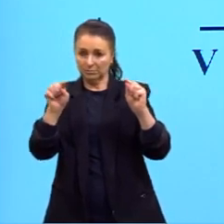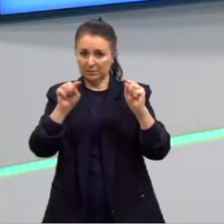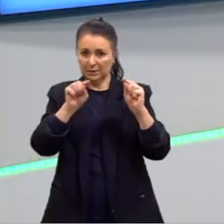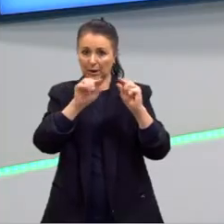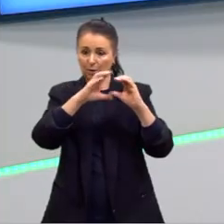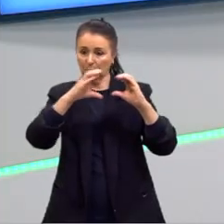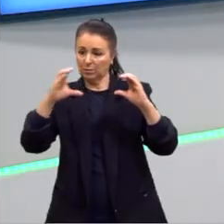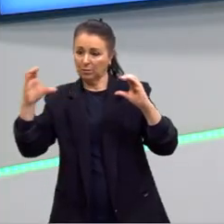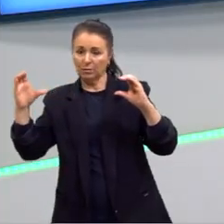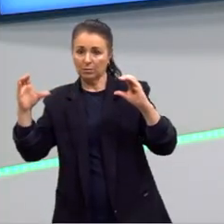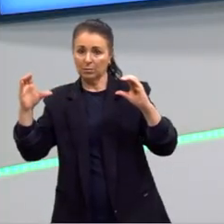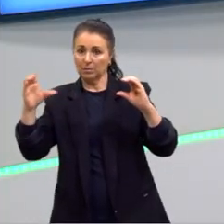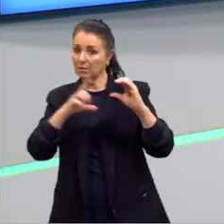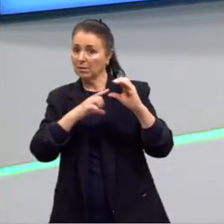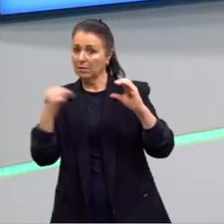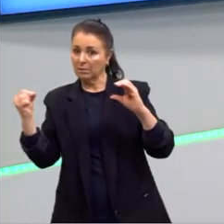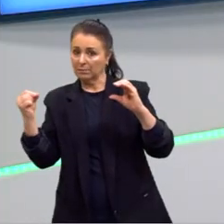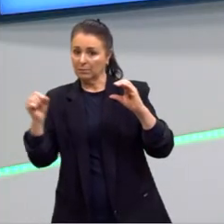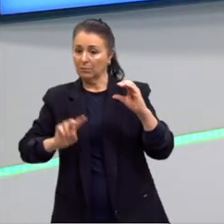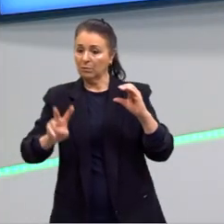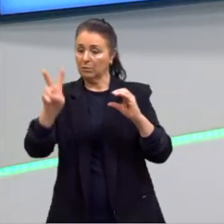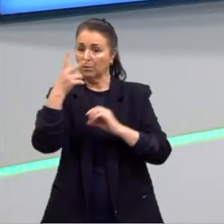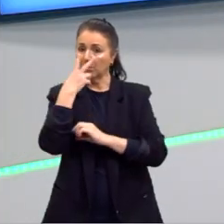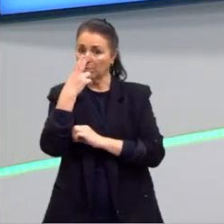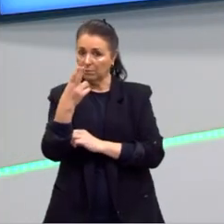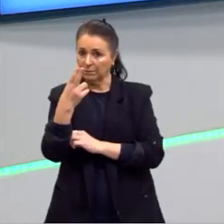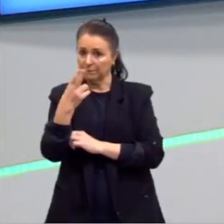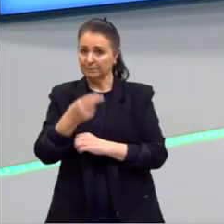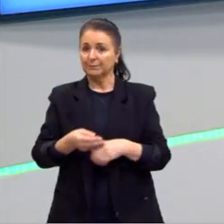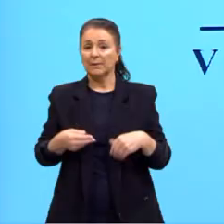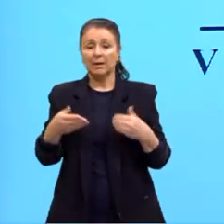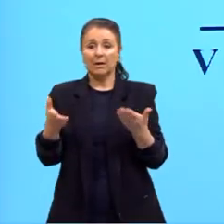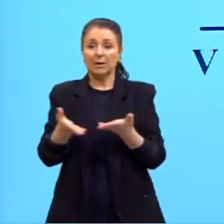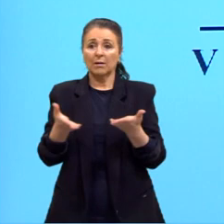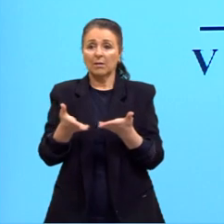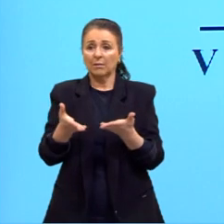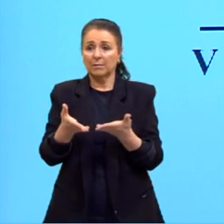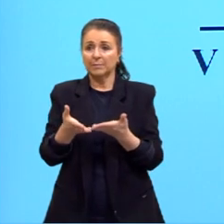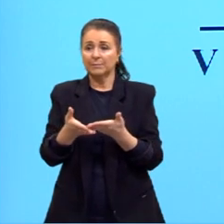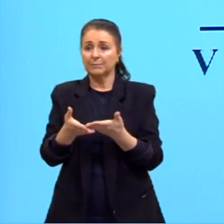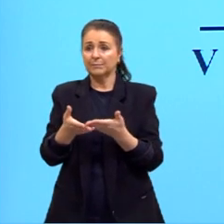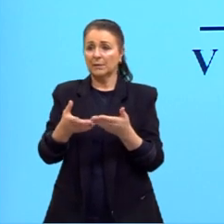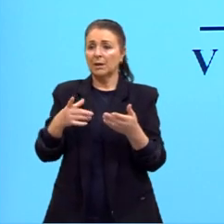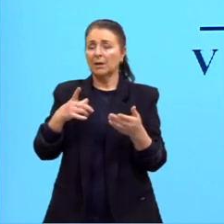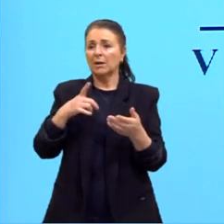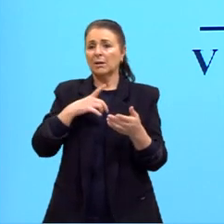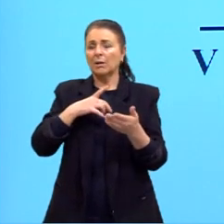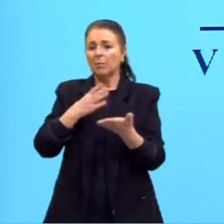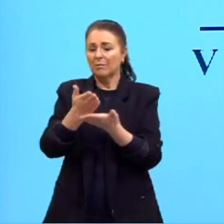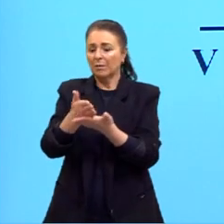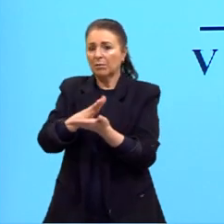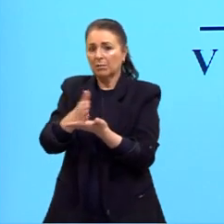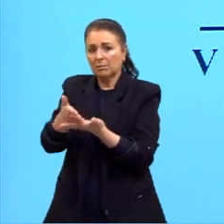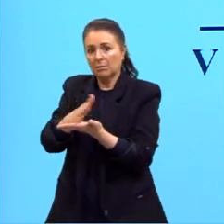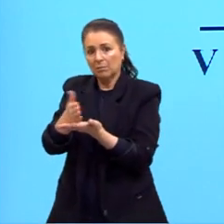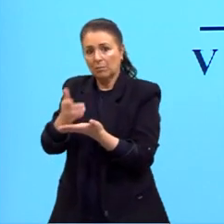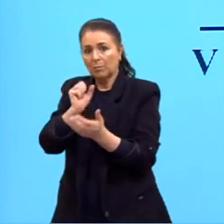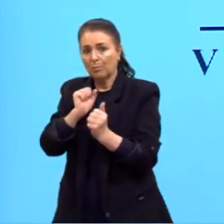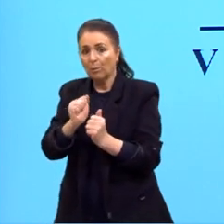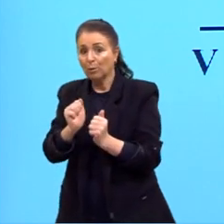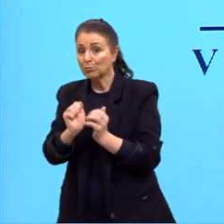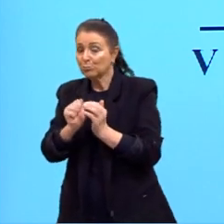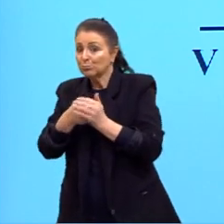então é o mesmo valor Oi e aí agora né como eu falei que é um comer um passo intermediário a gente pode